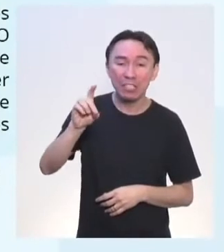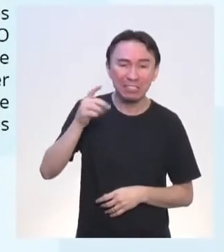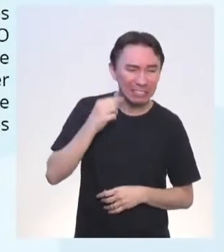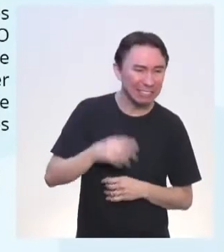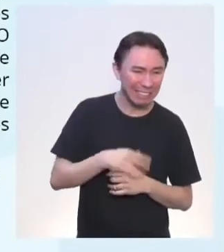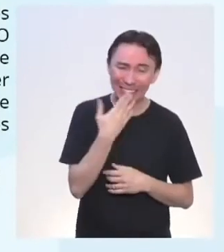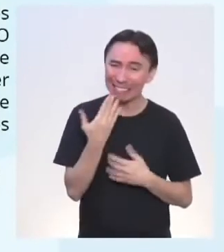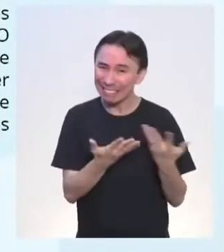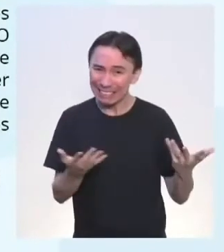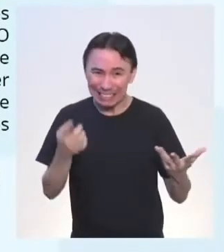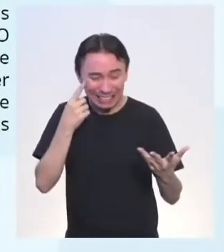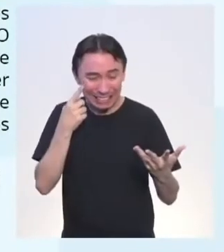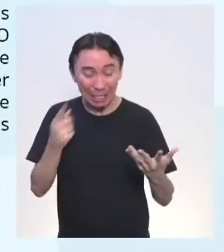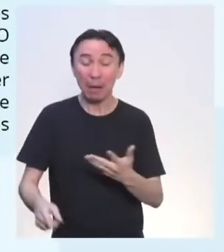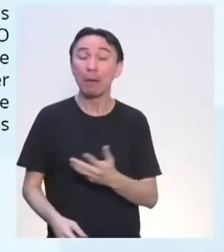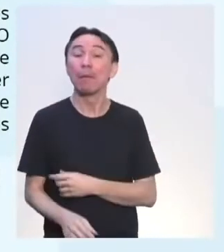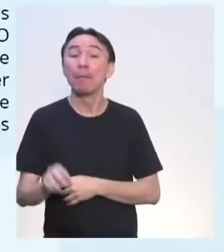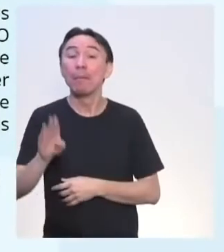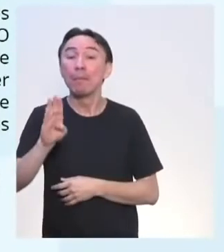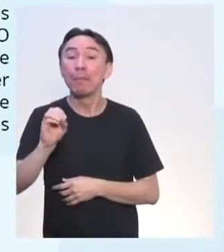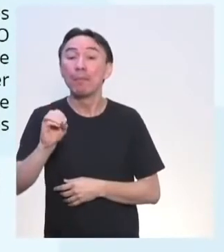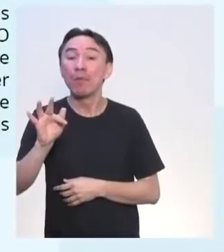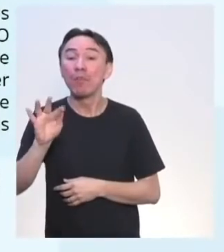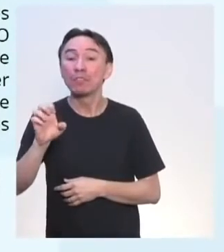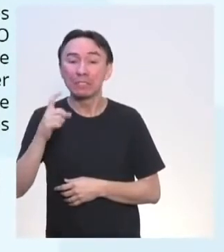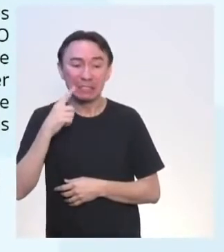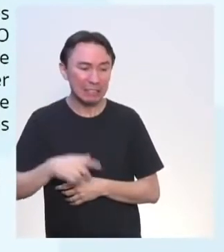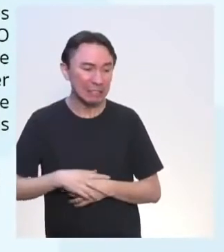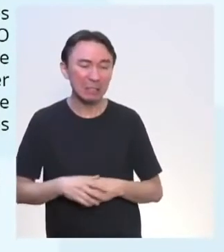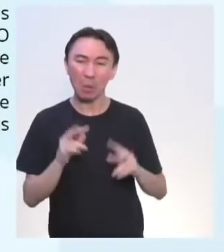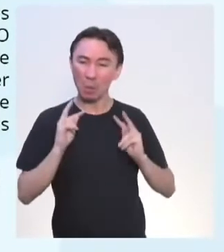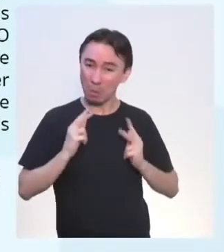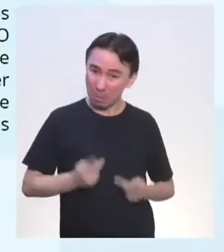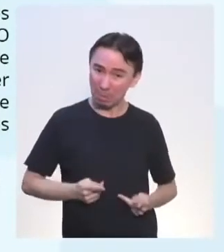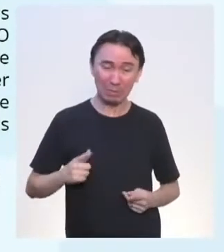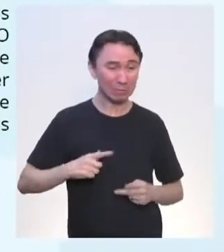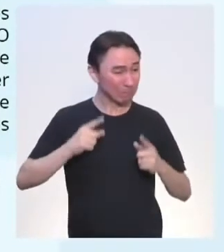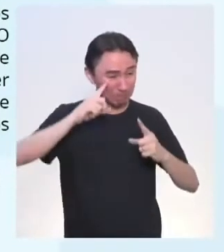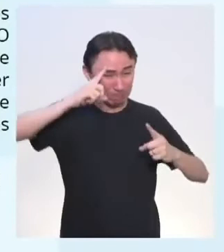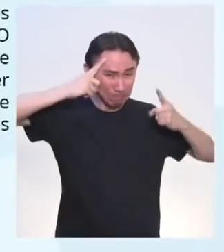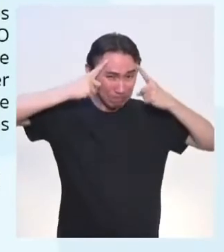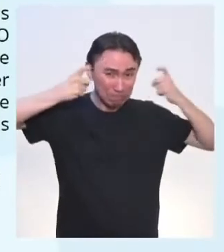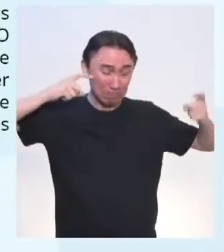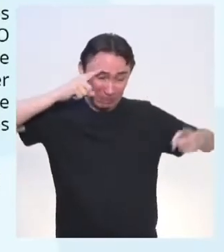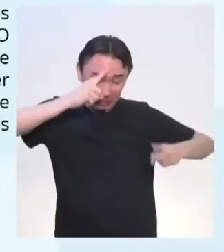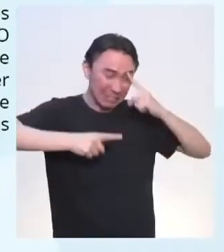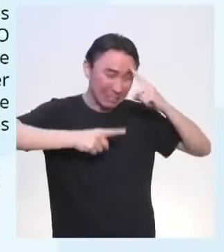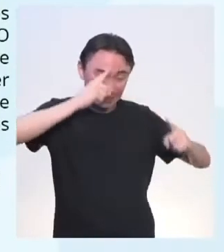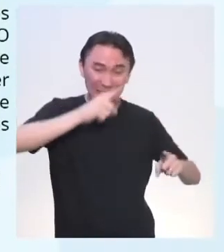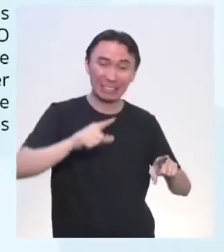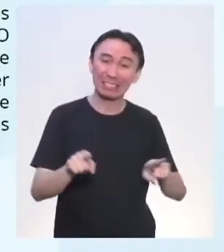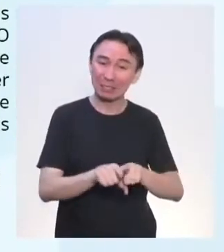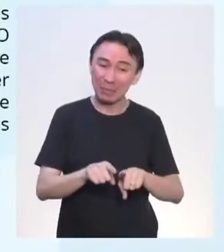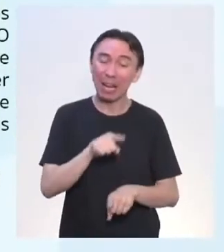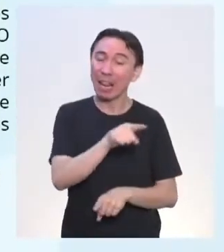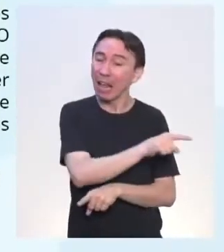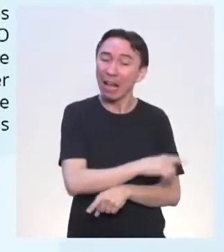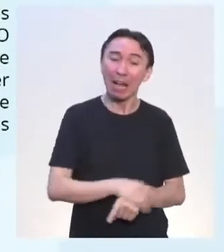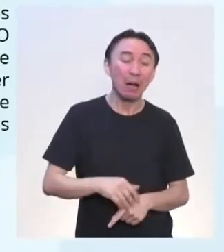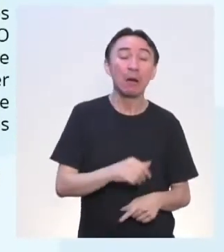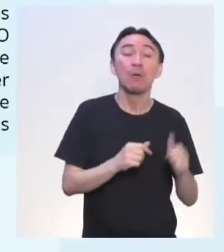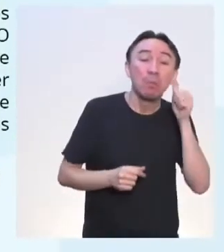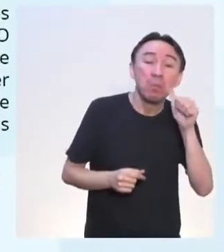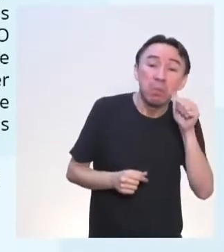humana sempre esteve regida pela violência. Em segundo lugar, a cultura patriarcal instalou a dominação da mulher pelo homem, e a lógica de